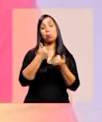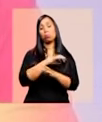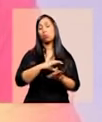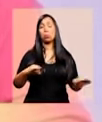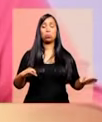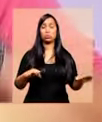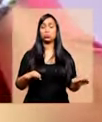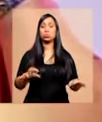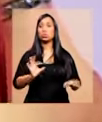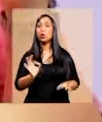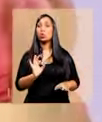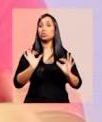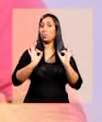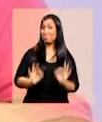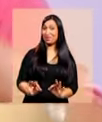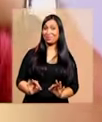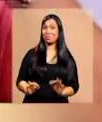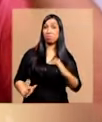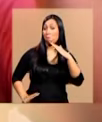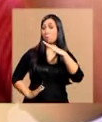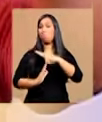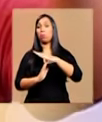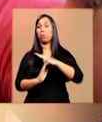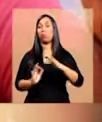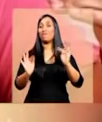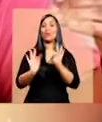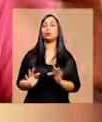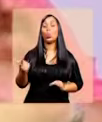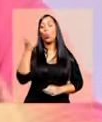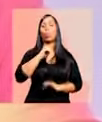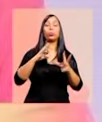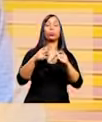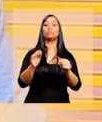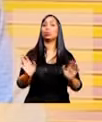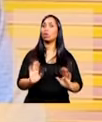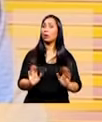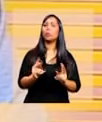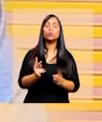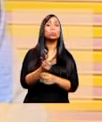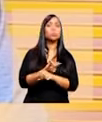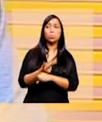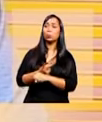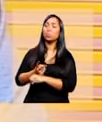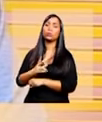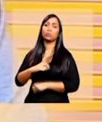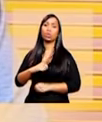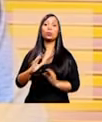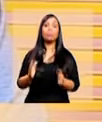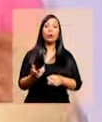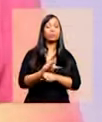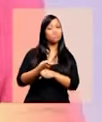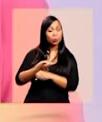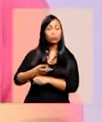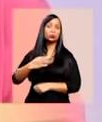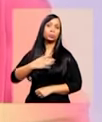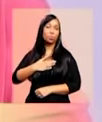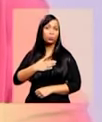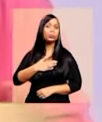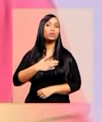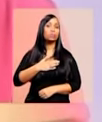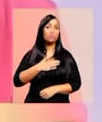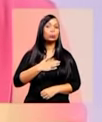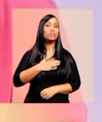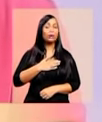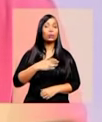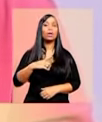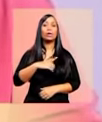basta. Né? Não que eu seja pleno, não que eu já atingi toda a felicidade. Não, muito pelo contrário. Estou sempre buscando. Mas essa busca, para mim, ela tem